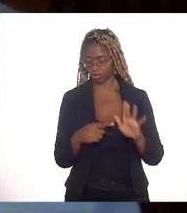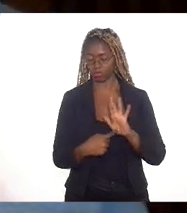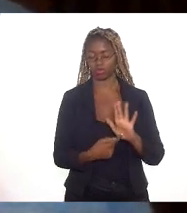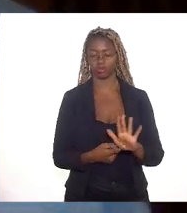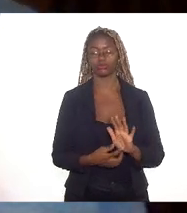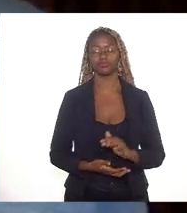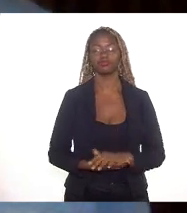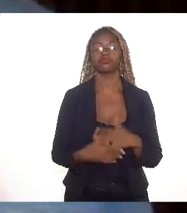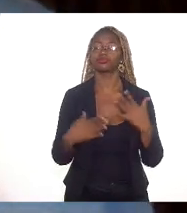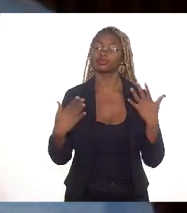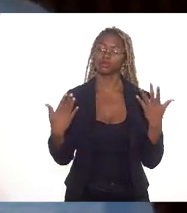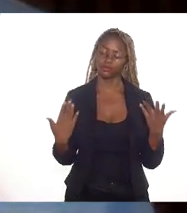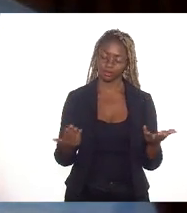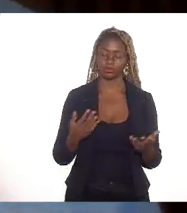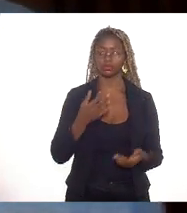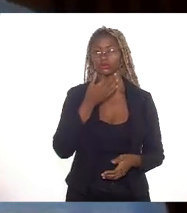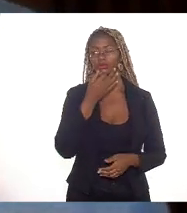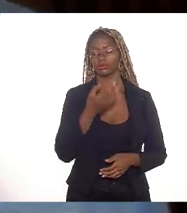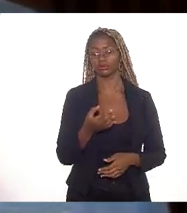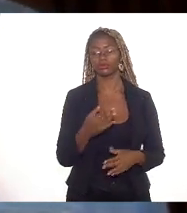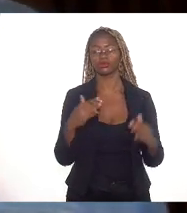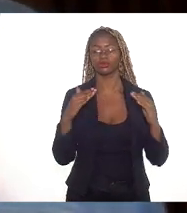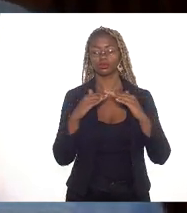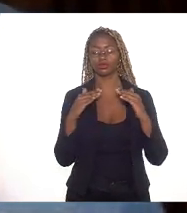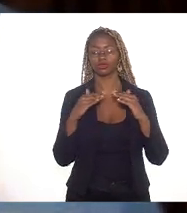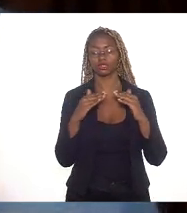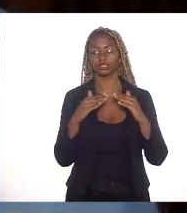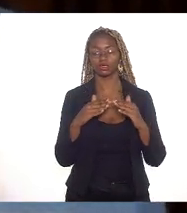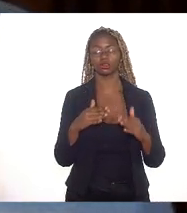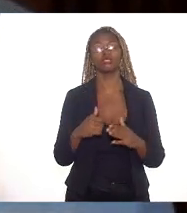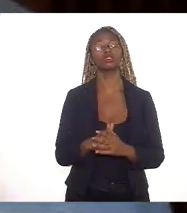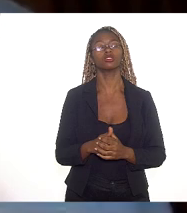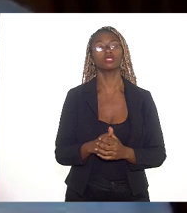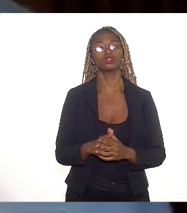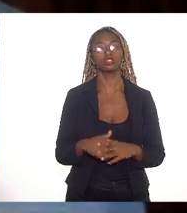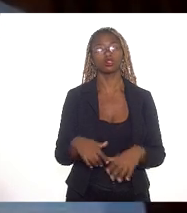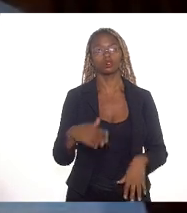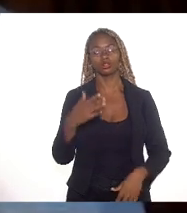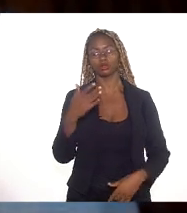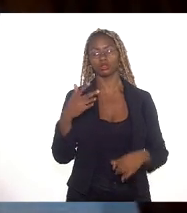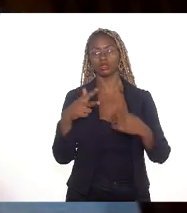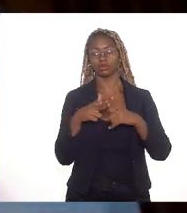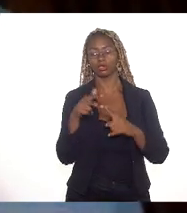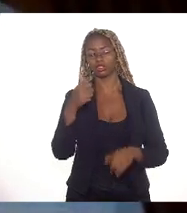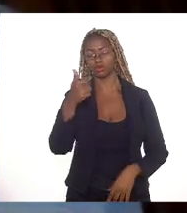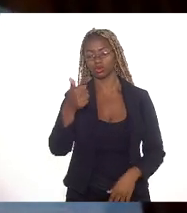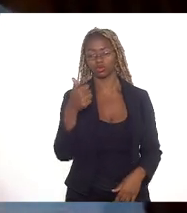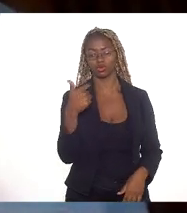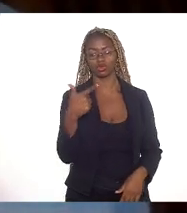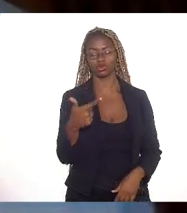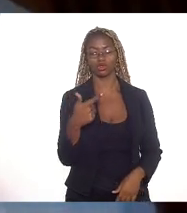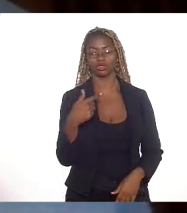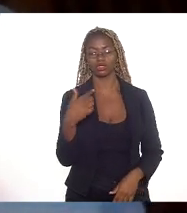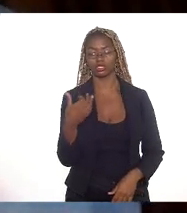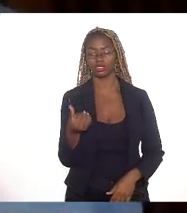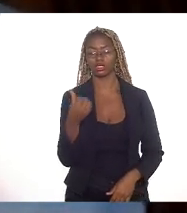parecer, senhor presidente, é favorável com subemenda às emendas 1, 6,